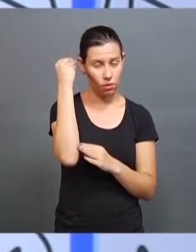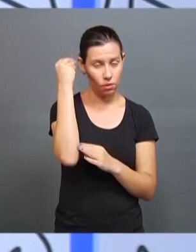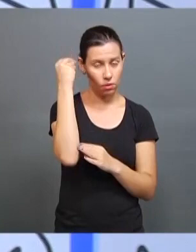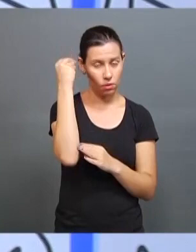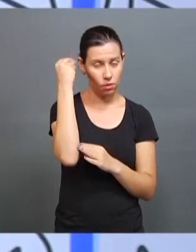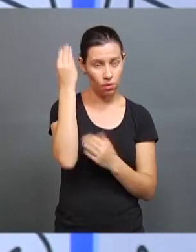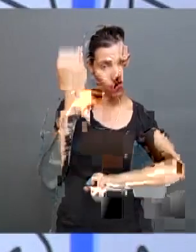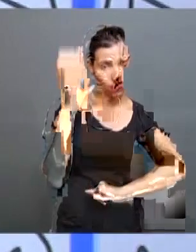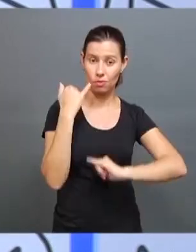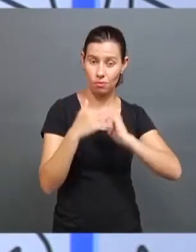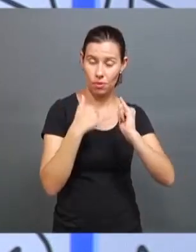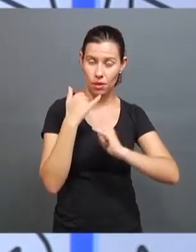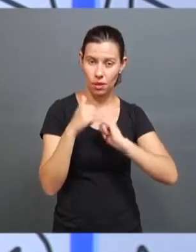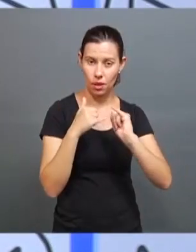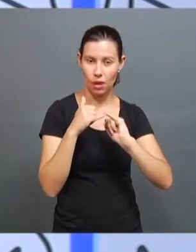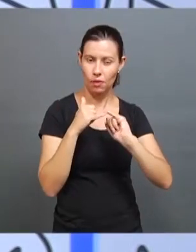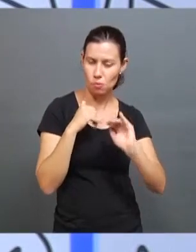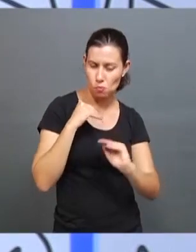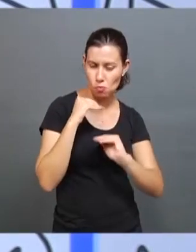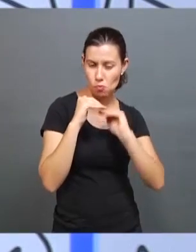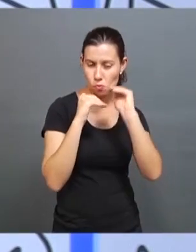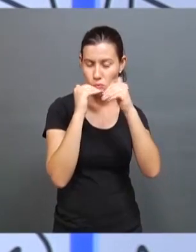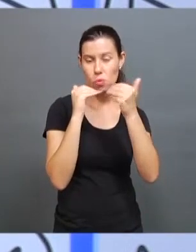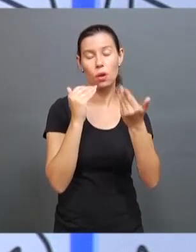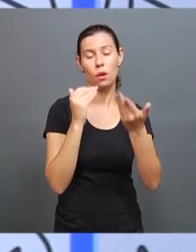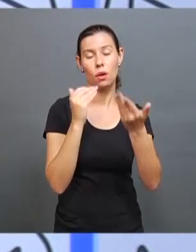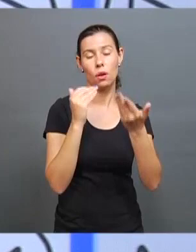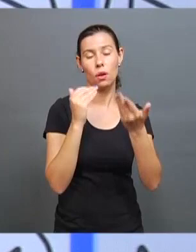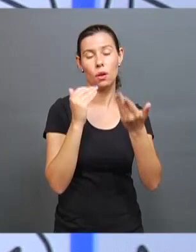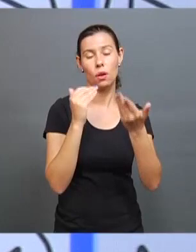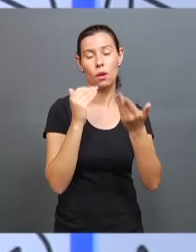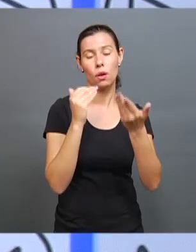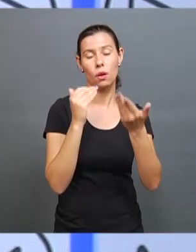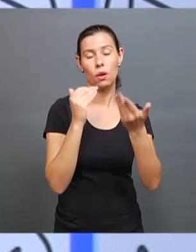ou desenvolver mais. Mas nada substitui o que é